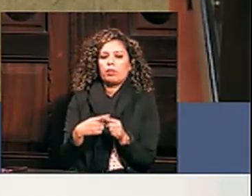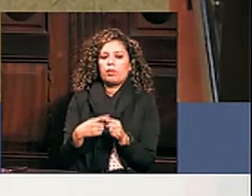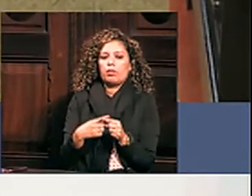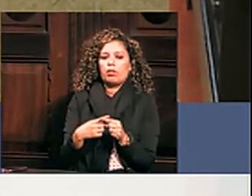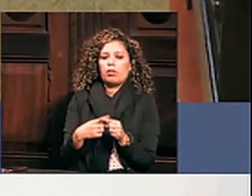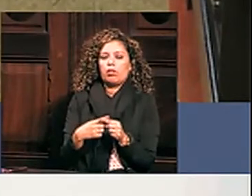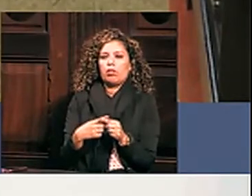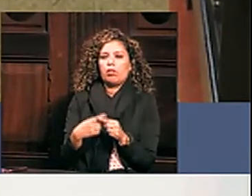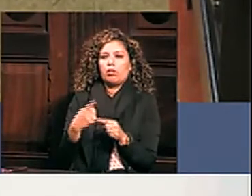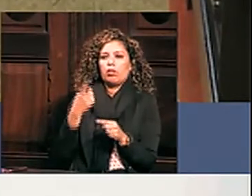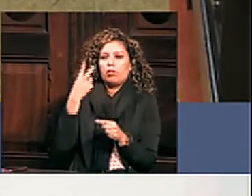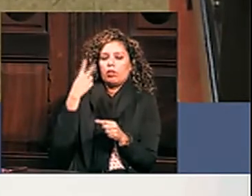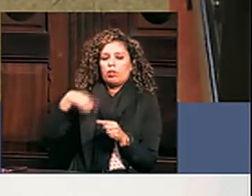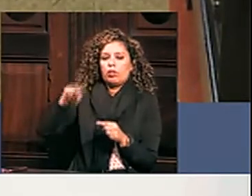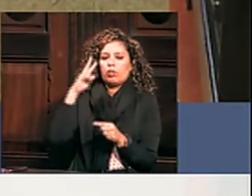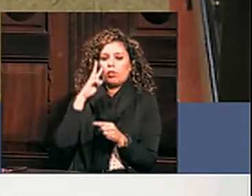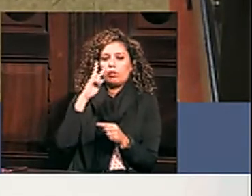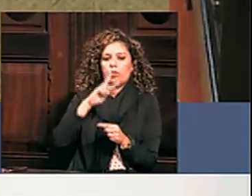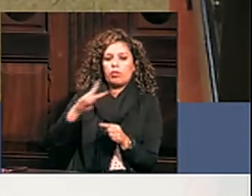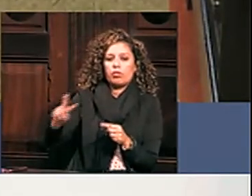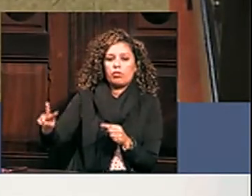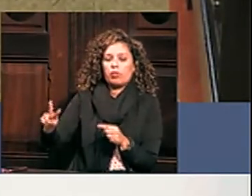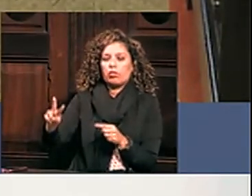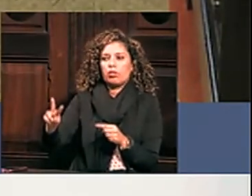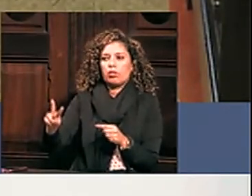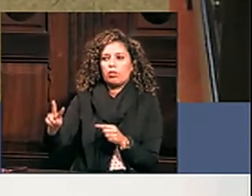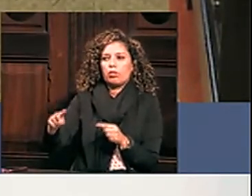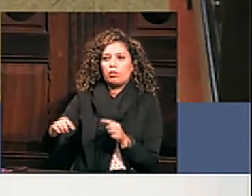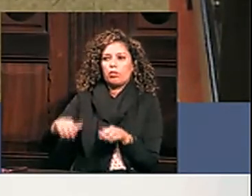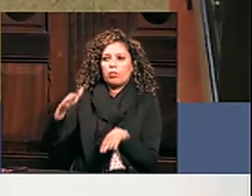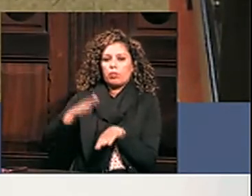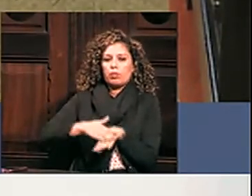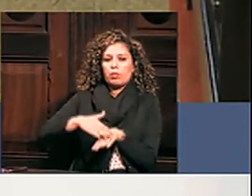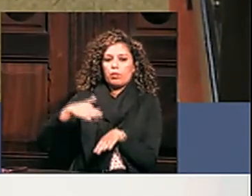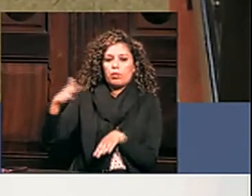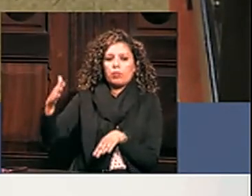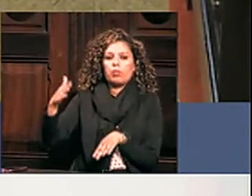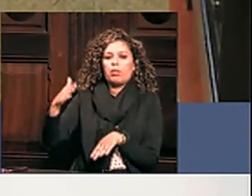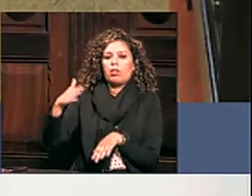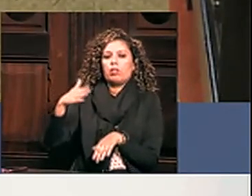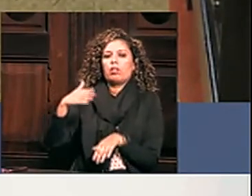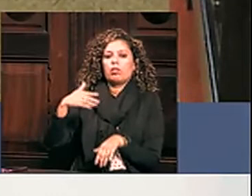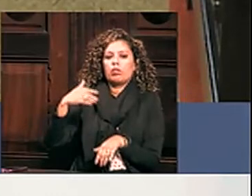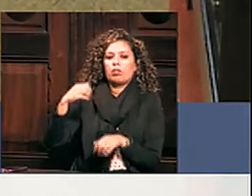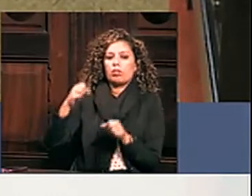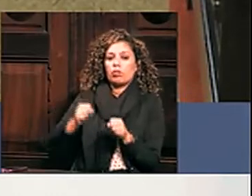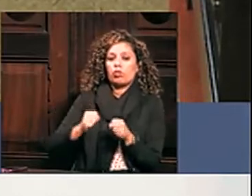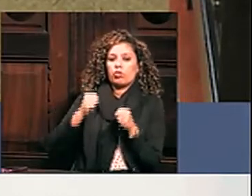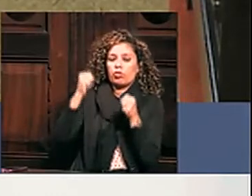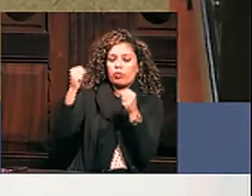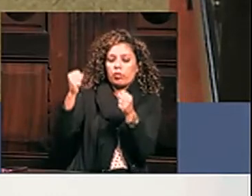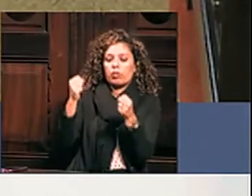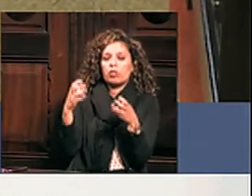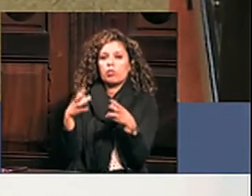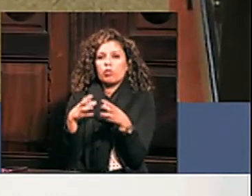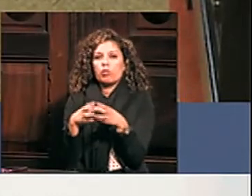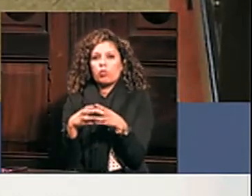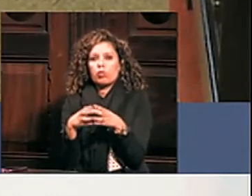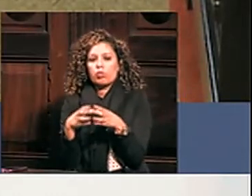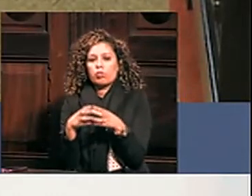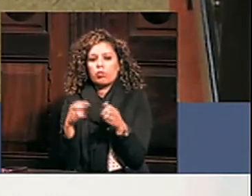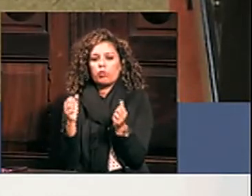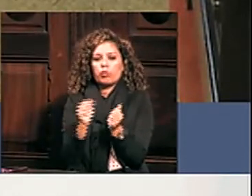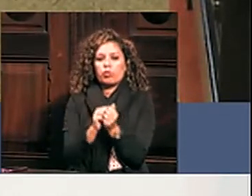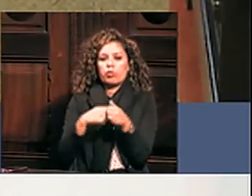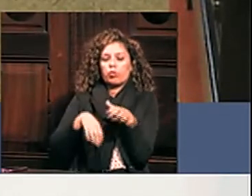um dos mais entusiasmados e autor conjunto da